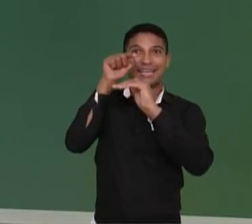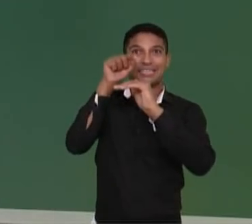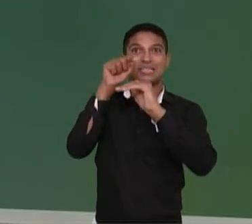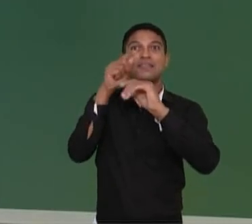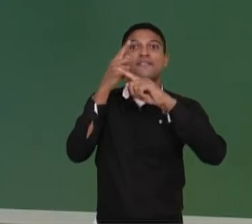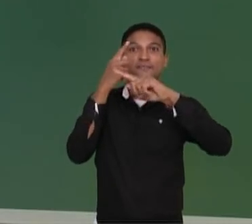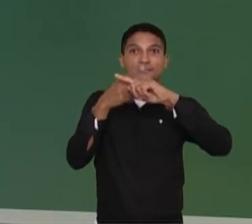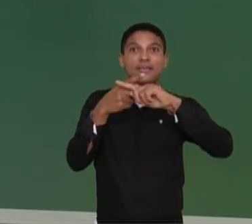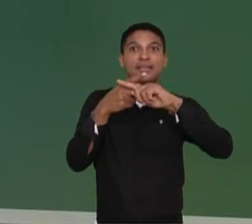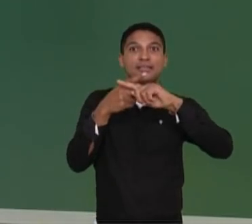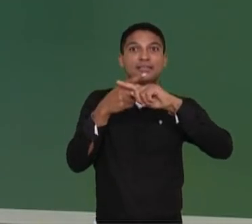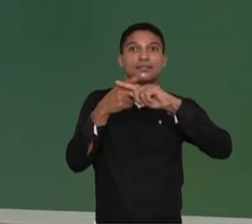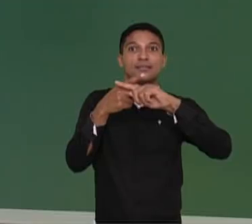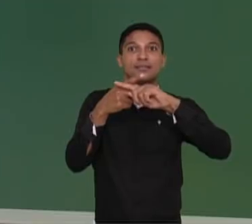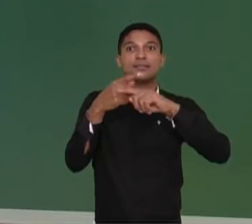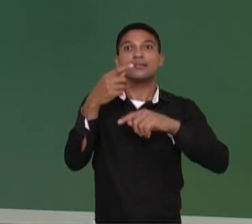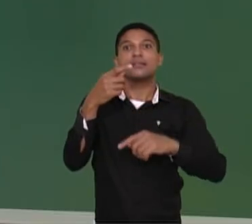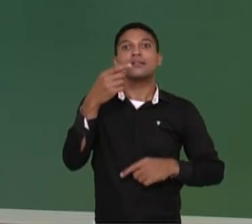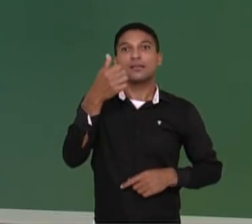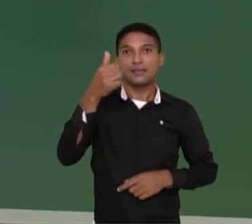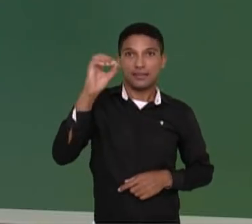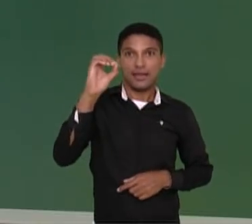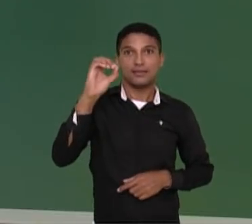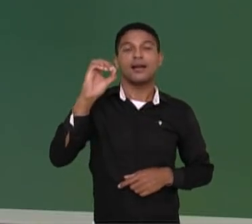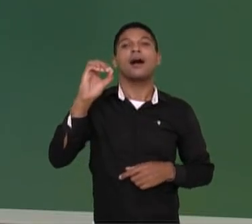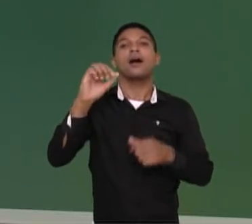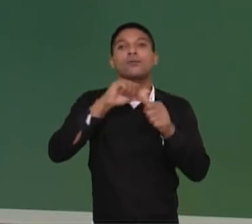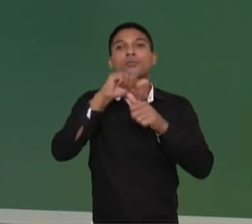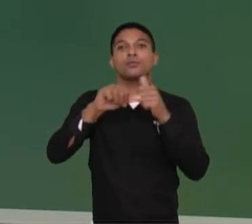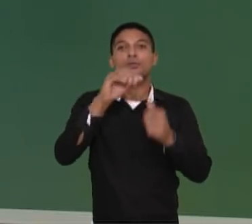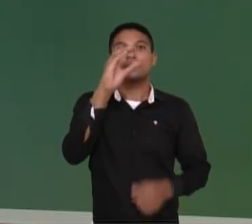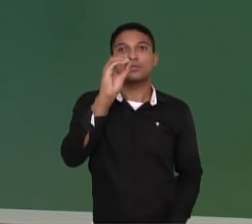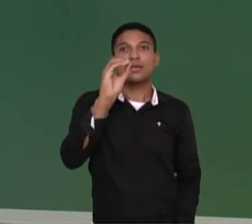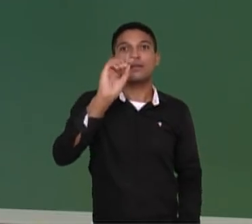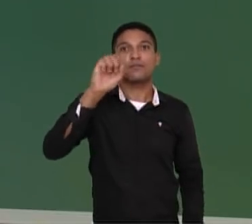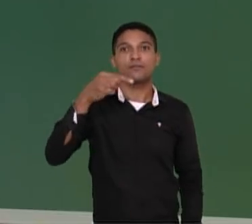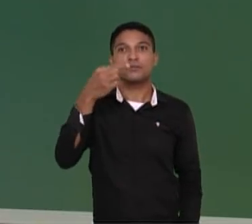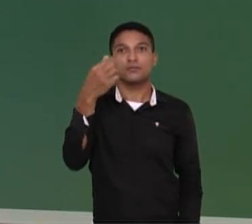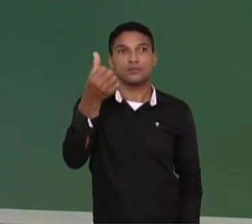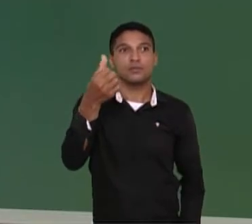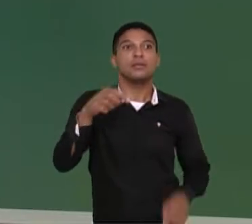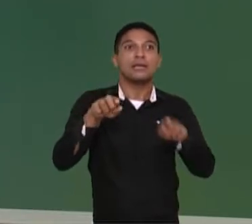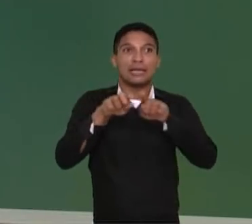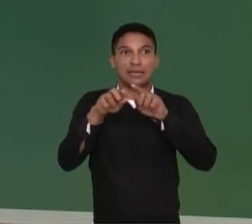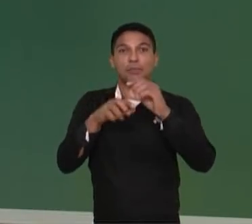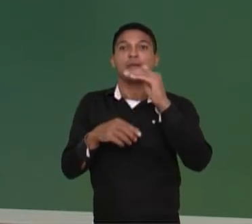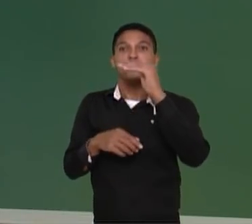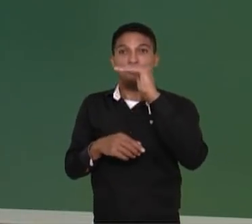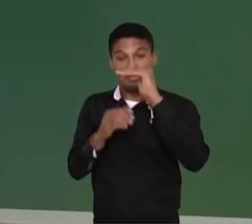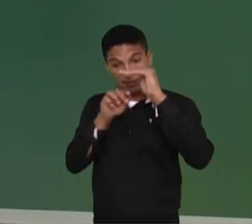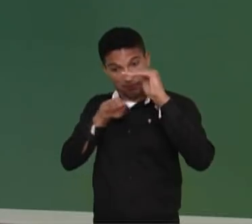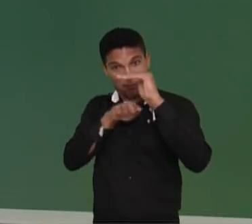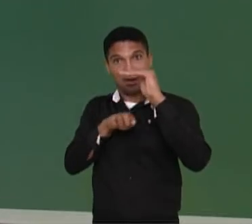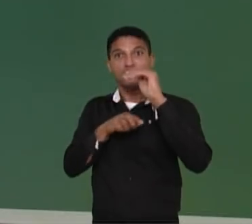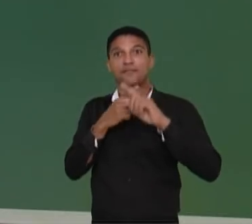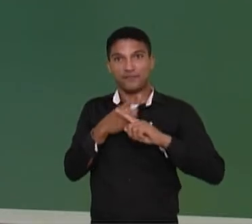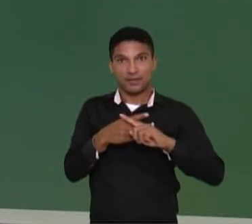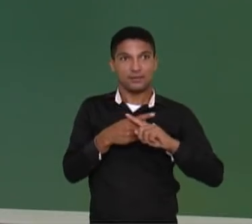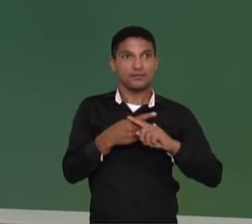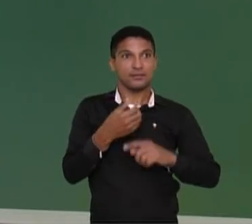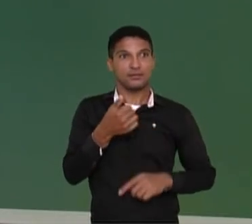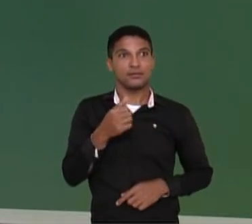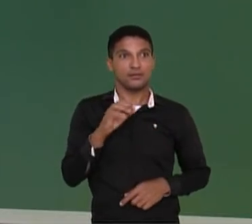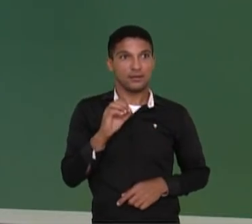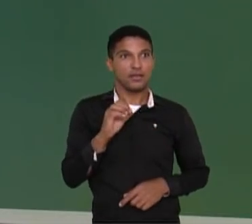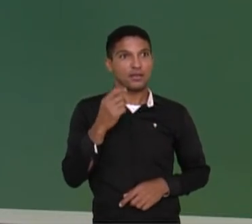embaixo, ok? Por isso eu passo de 5.700.000 para 57 milhões. Então essa é o que a gente